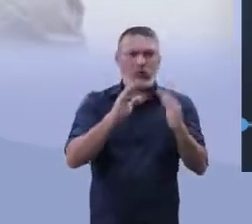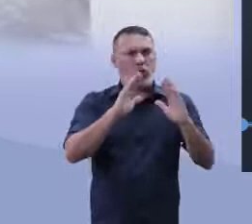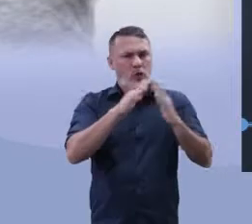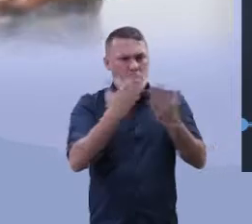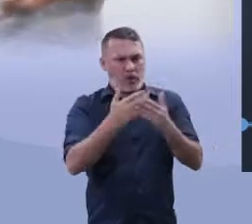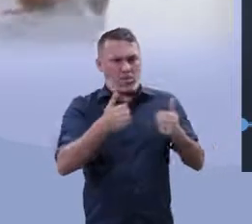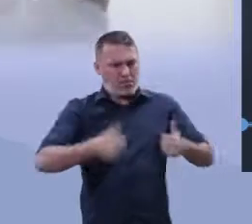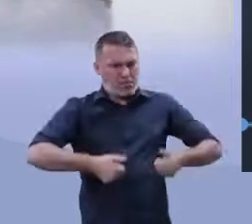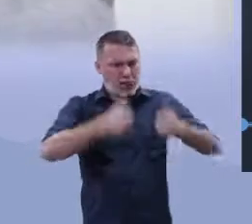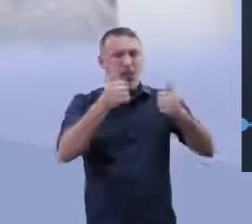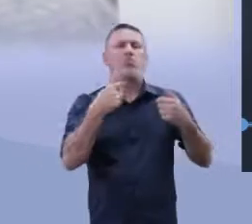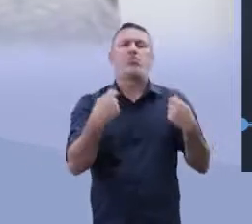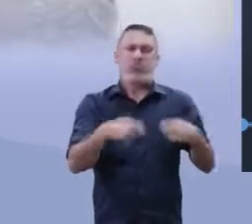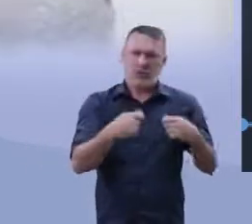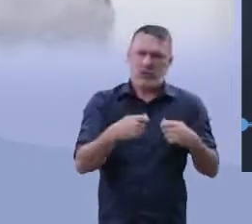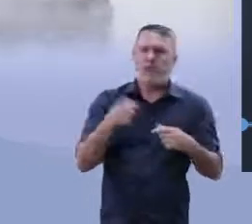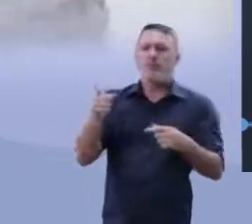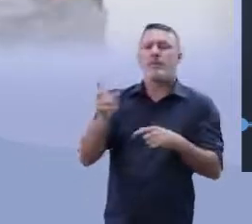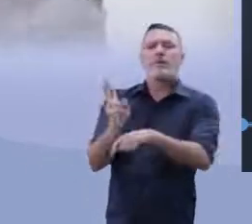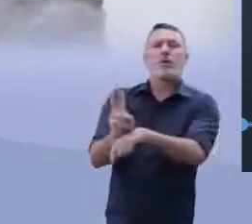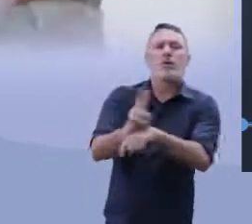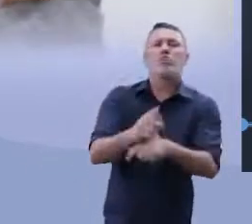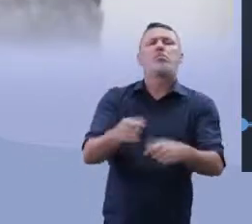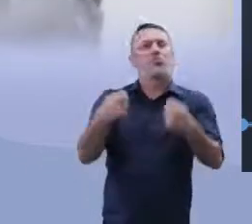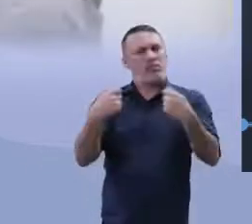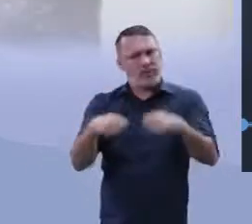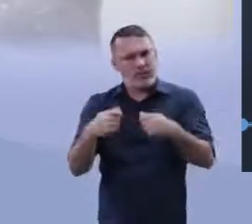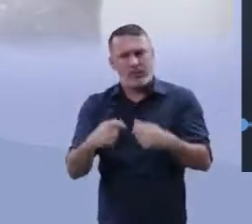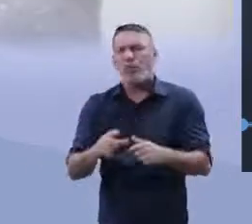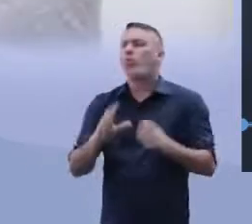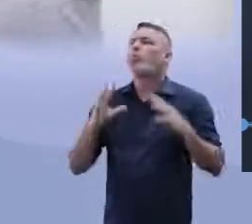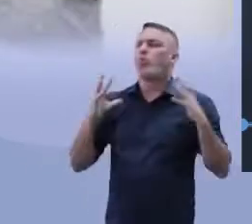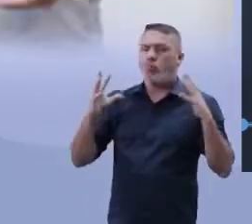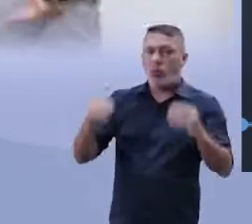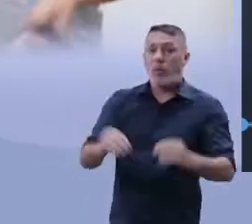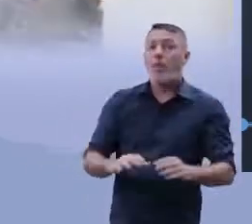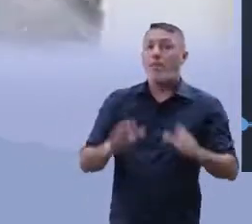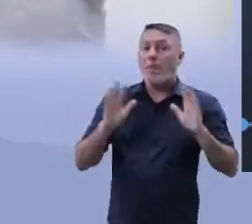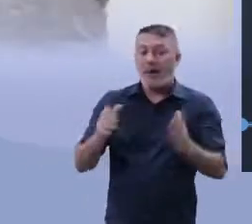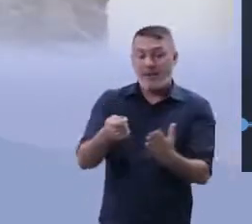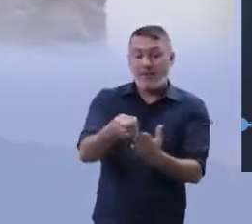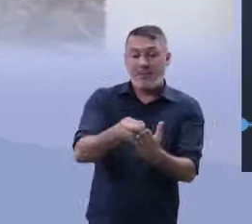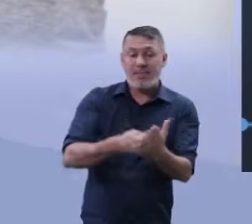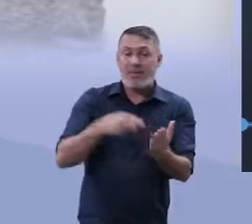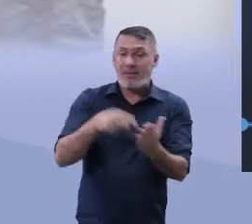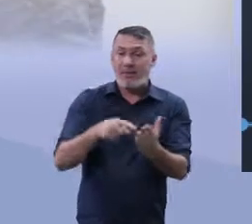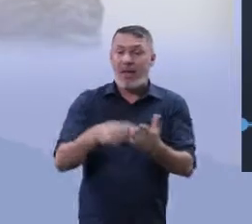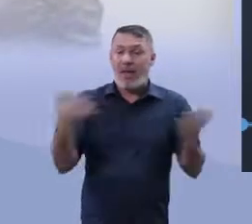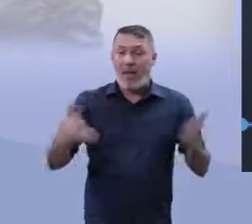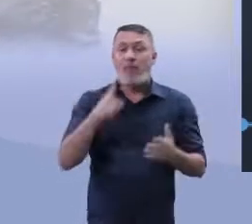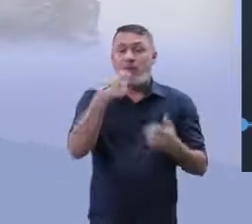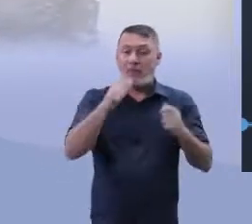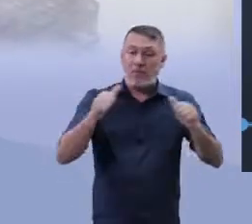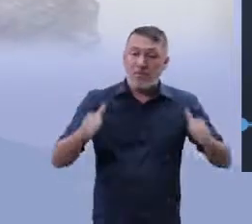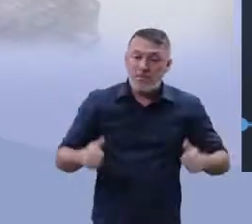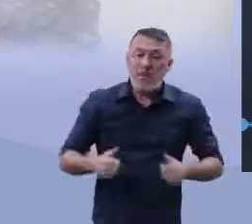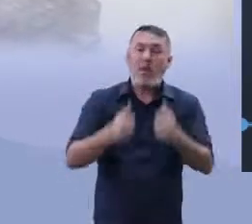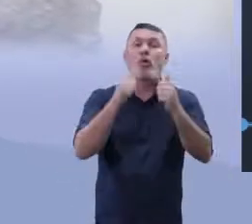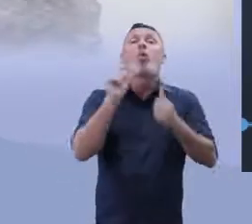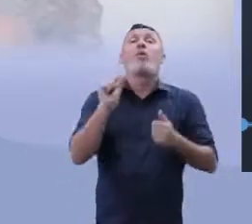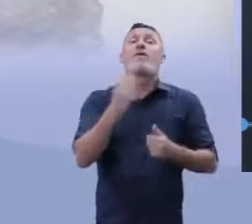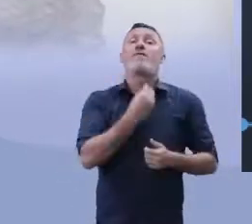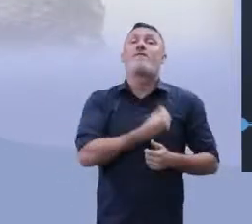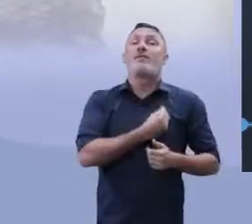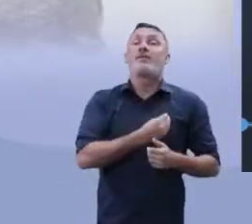escolas, eu sei que nós temos que melhorar a segurança pública, eu sei que nós temos que melhorar tudo. Mas nessa redação, você precisa melhorar